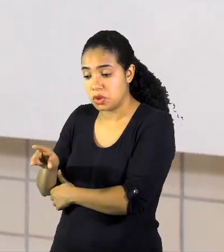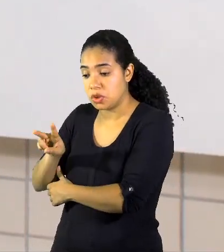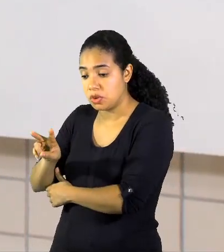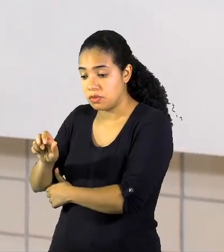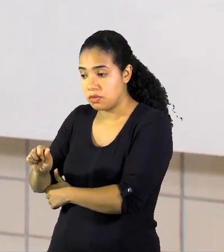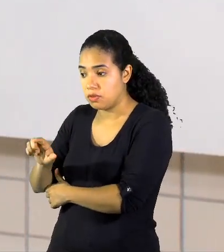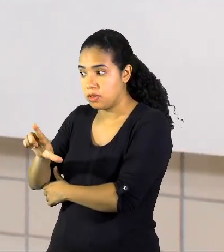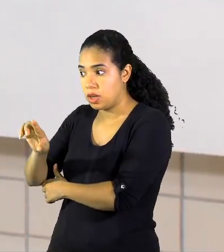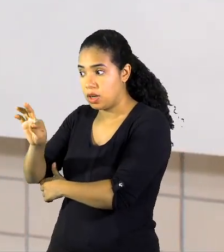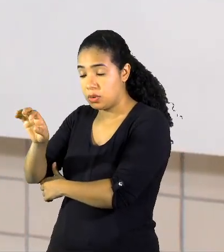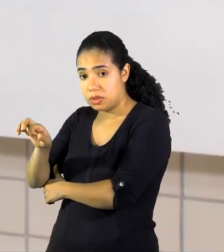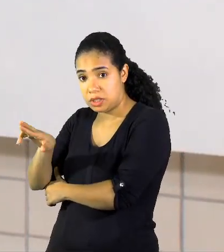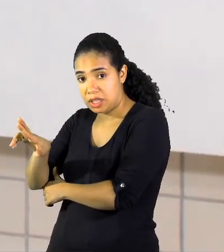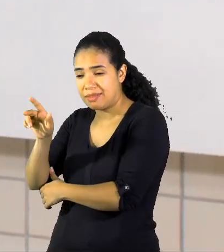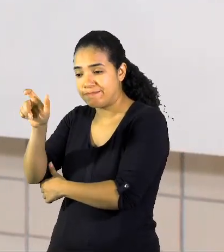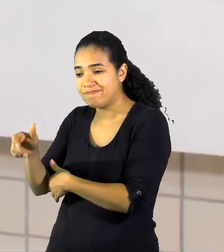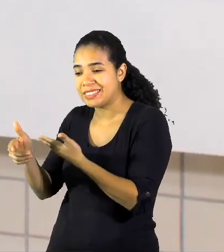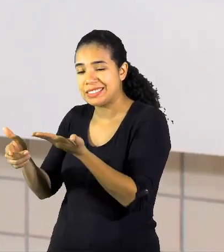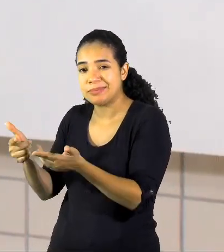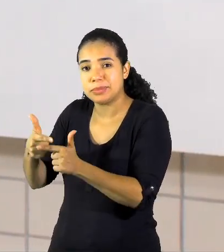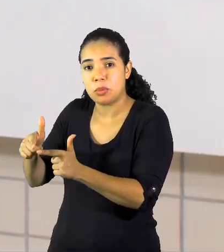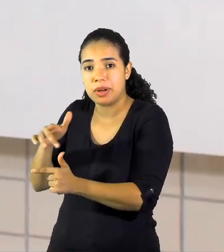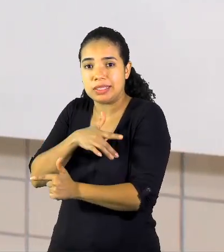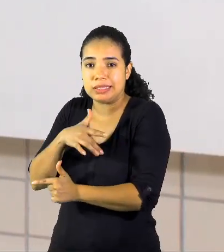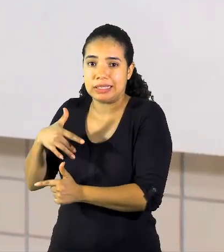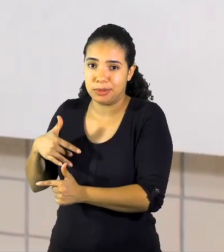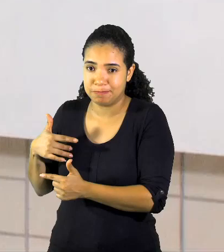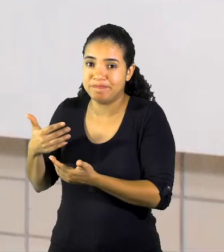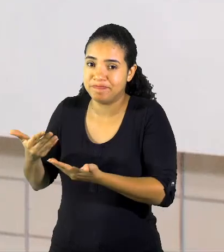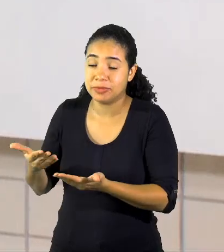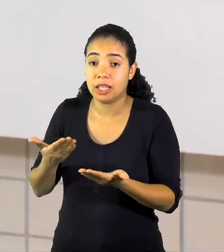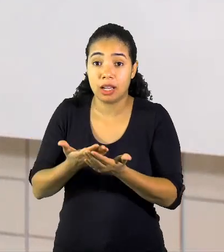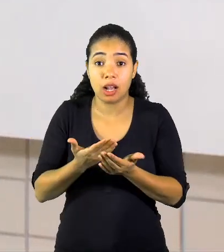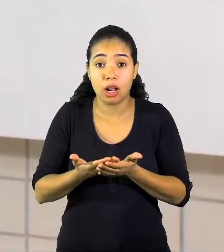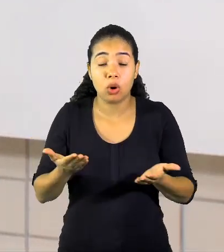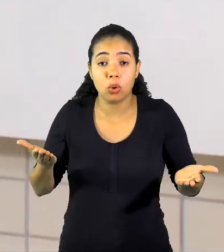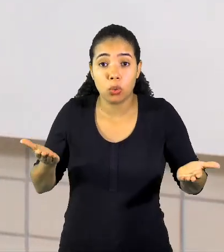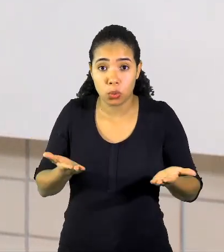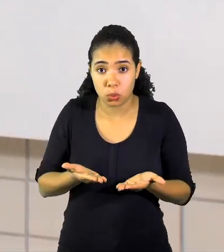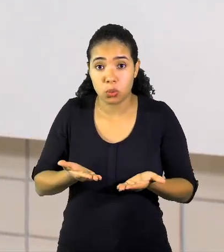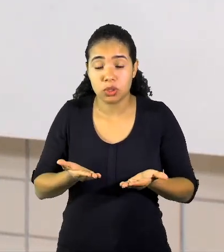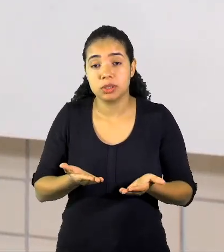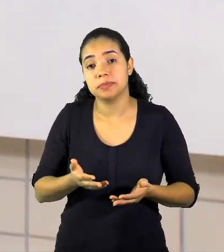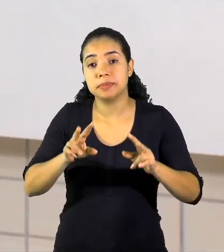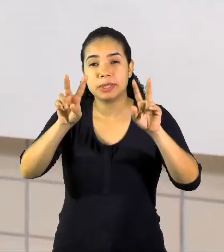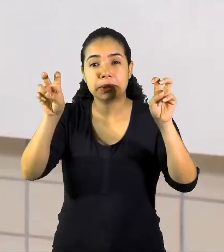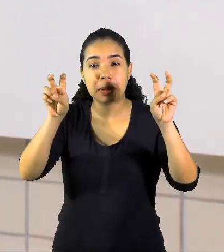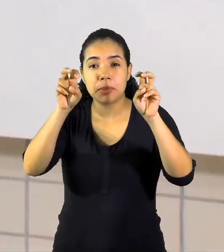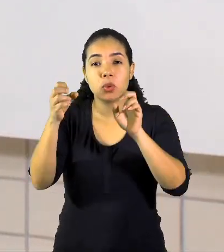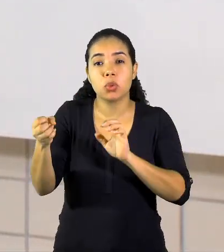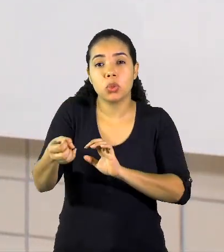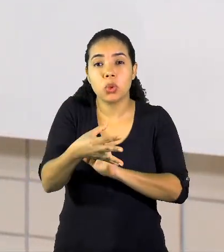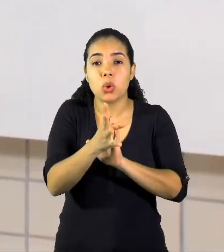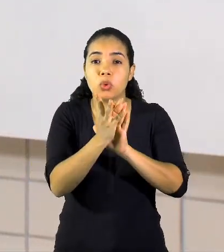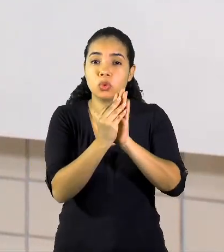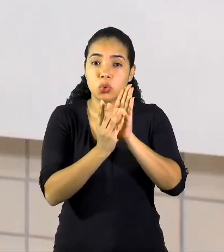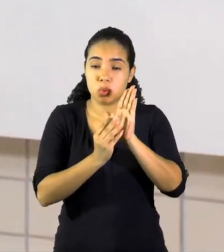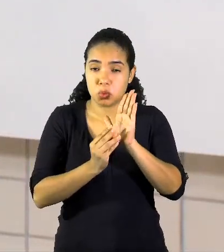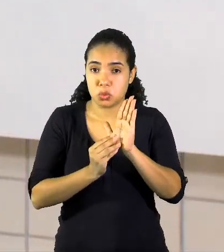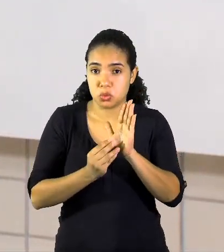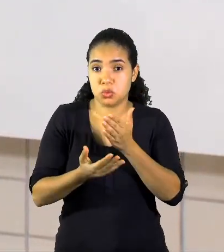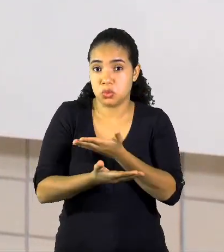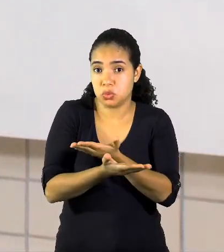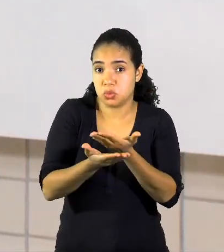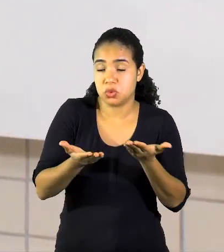Walter decorrente a um problema de saúde. A nossa aula de hoje vai ser sobre o novo conteúdo do bloco de vocês,